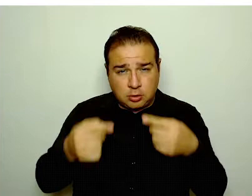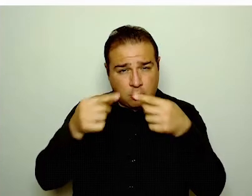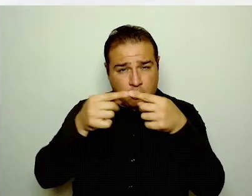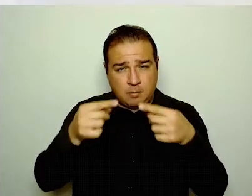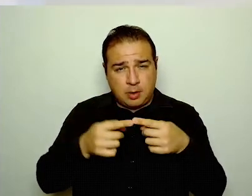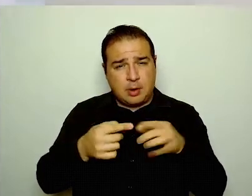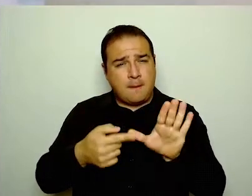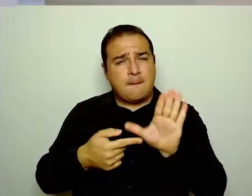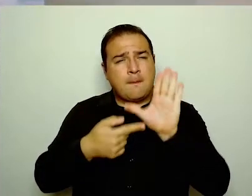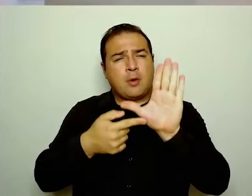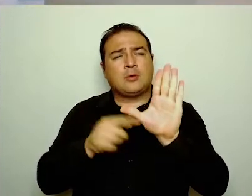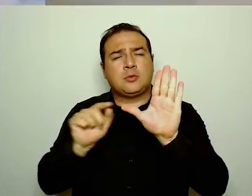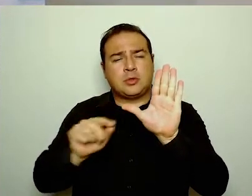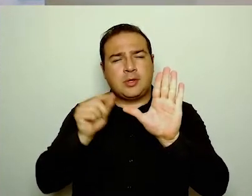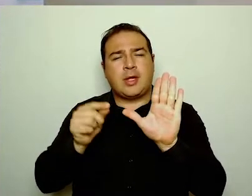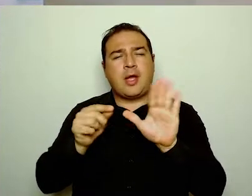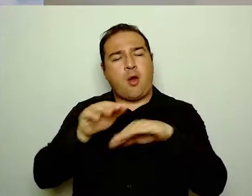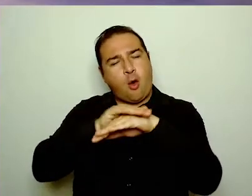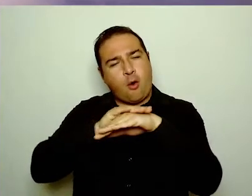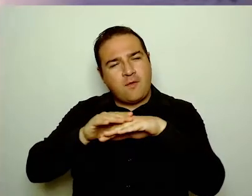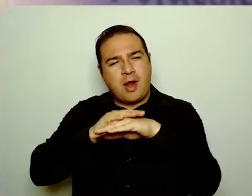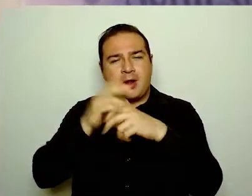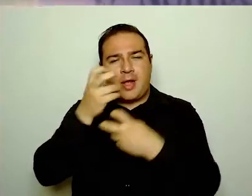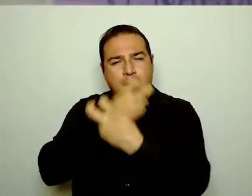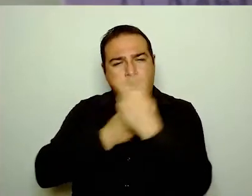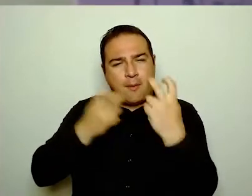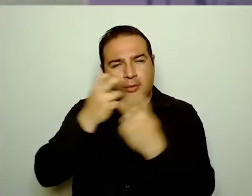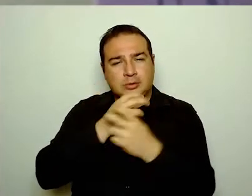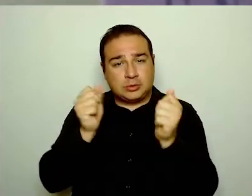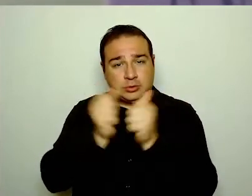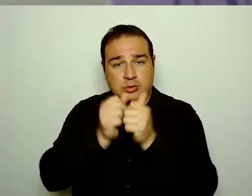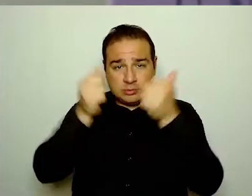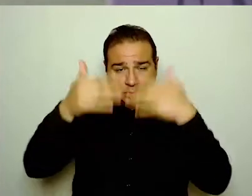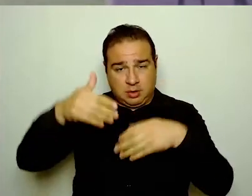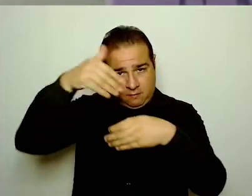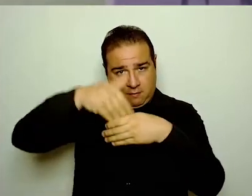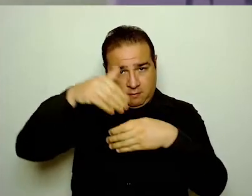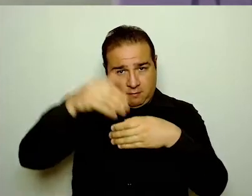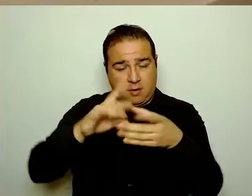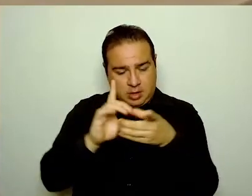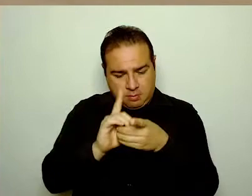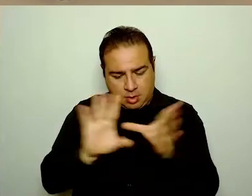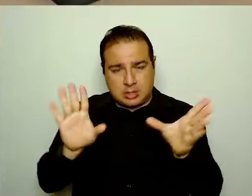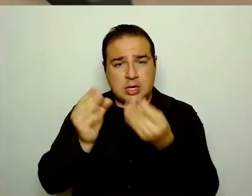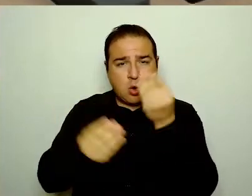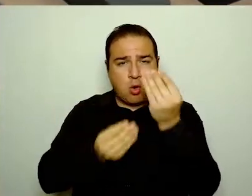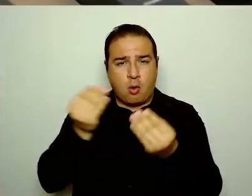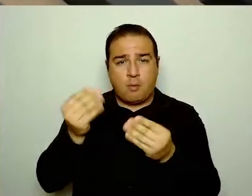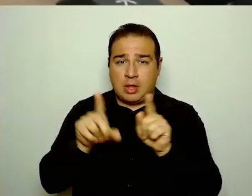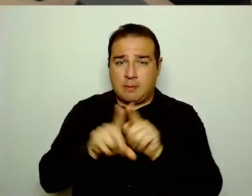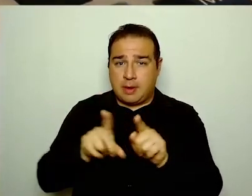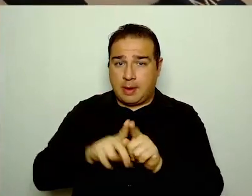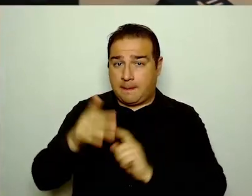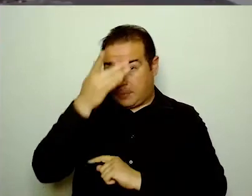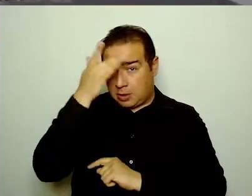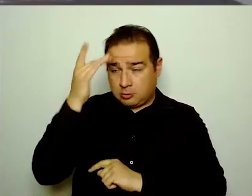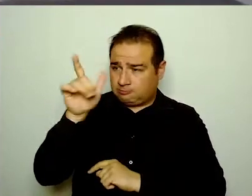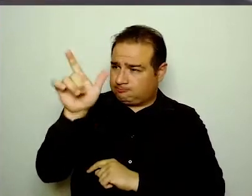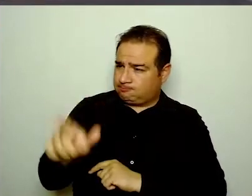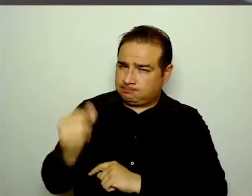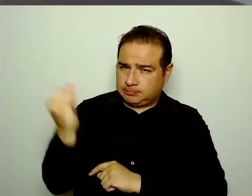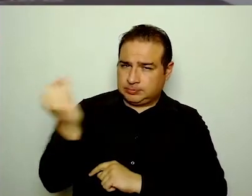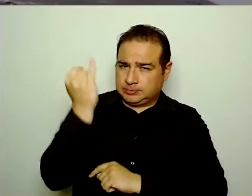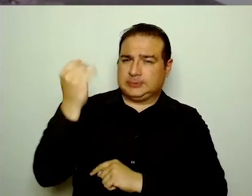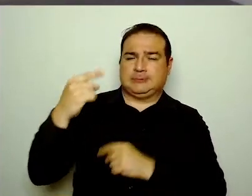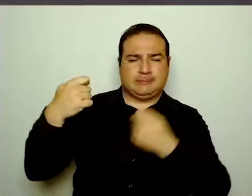Esse arquivo vivo começa com verso e com cantoria, falando sobre eleições e a nossa democracia, e uma